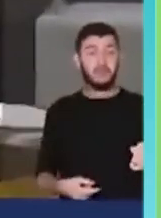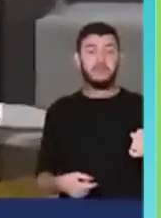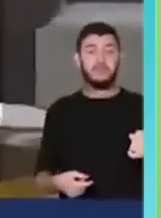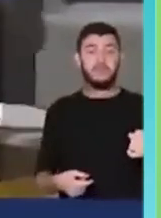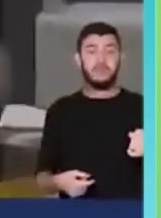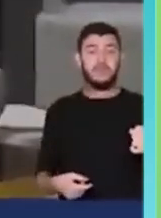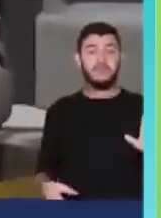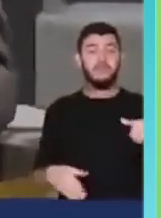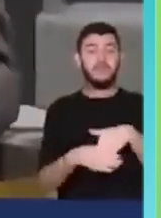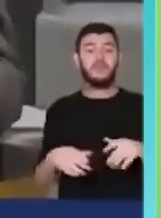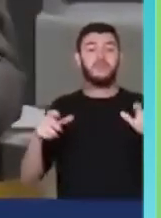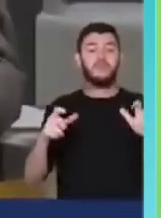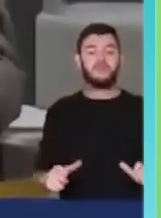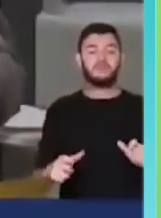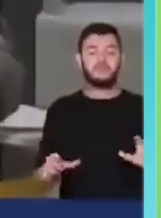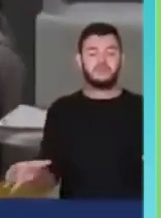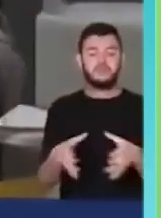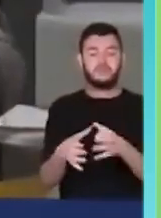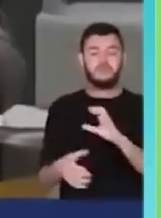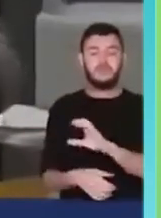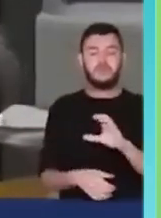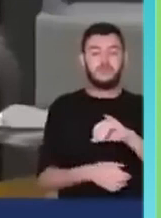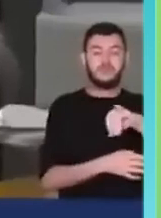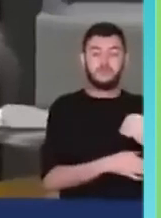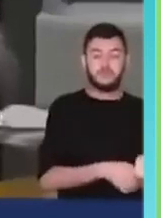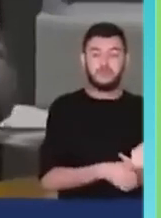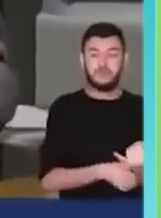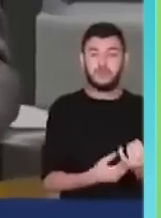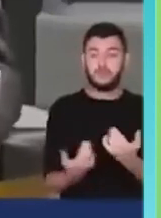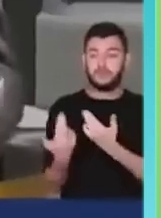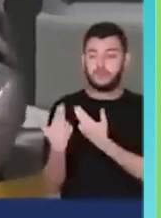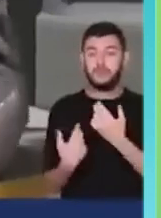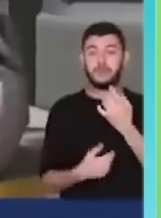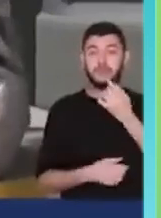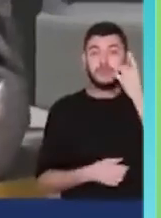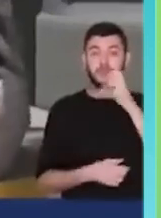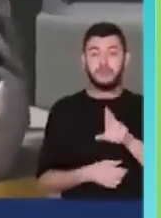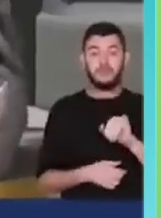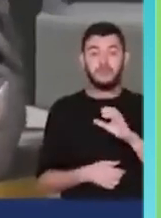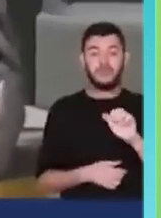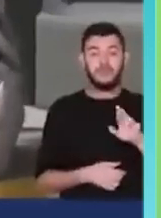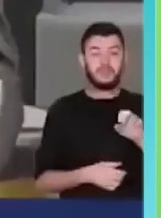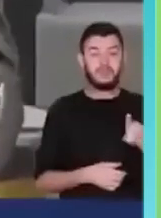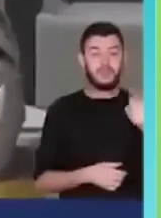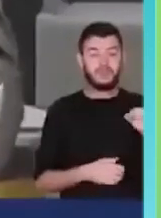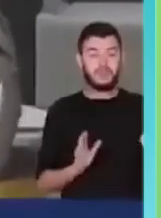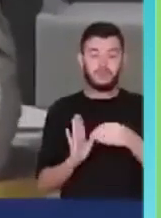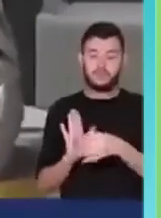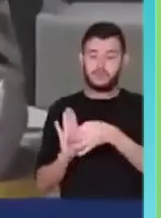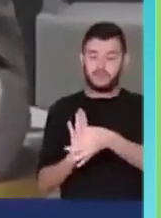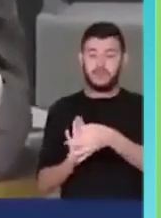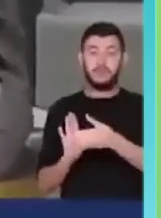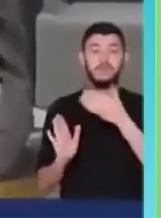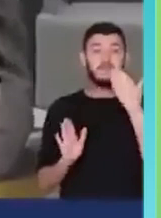votado na ccj com o nosso honrado deputado Ricardo Silva de São Paulo ficou parecer favorável